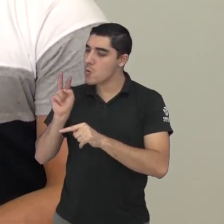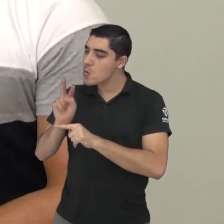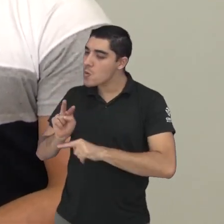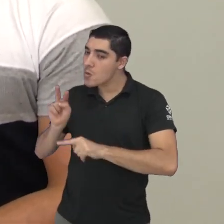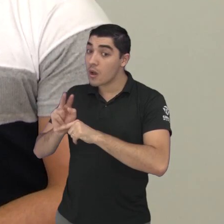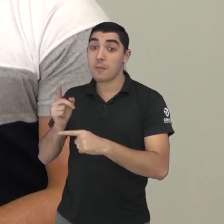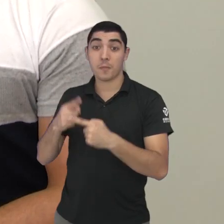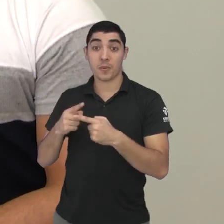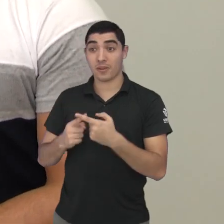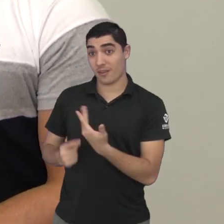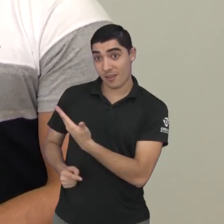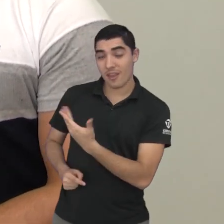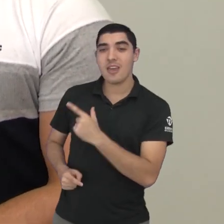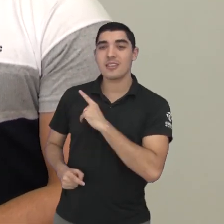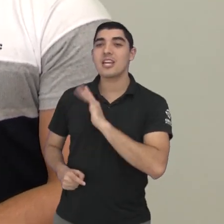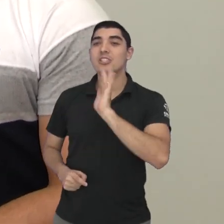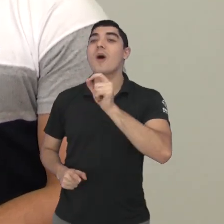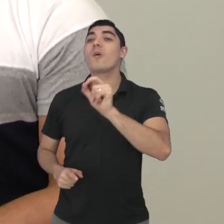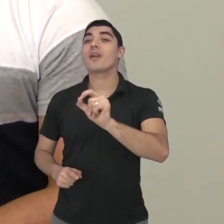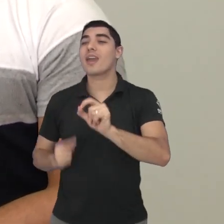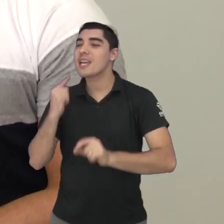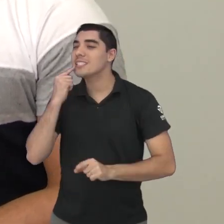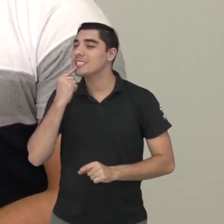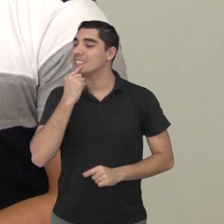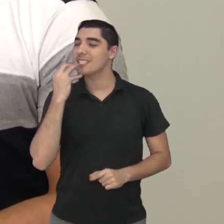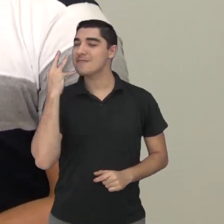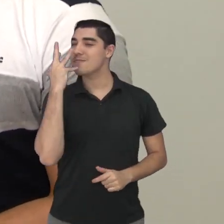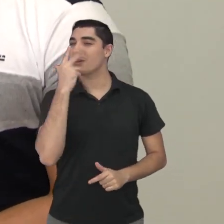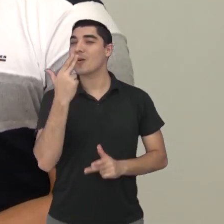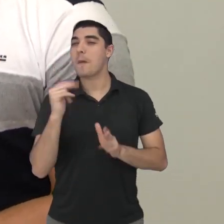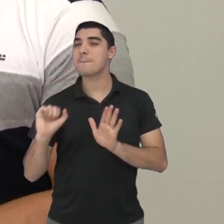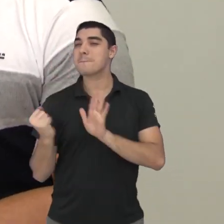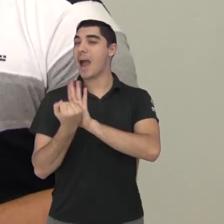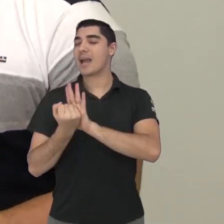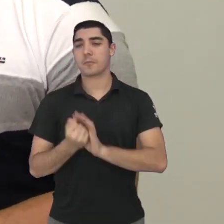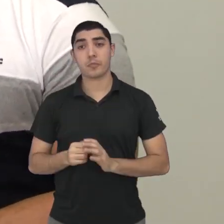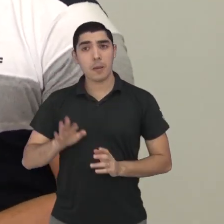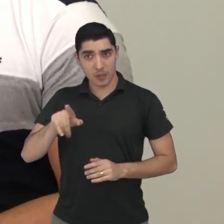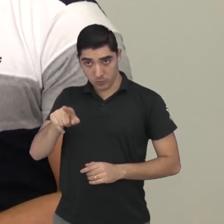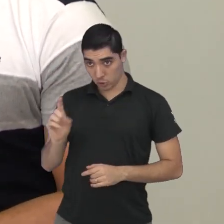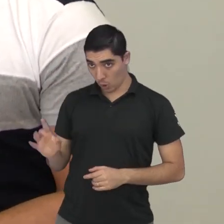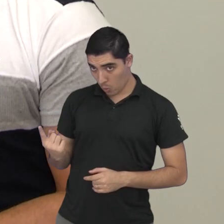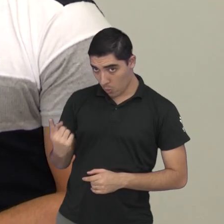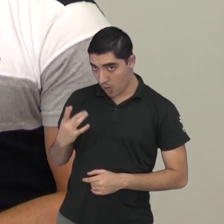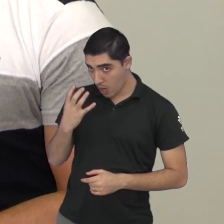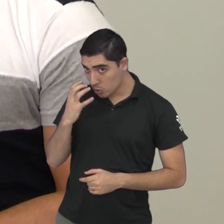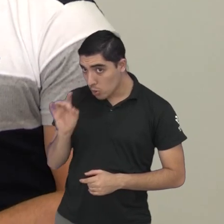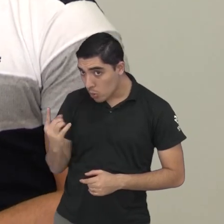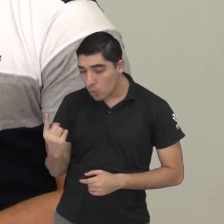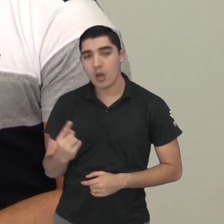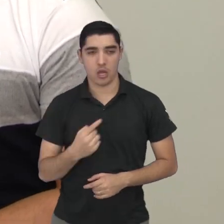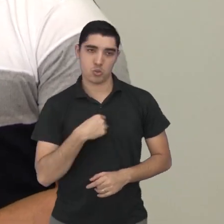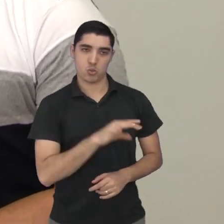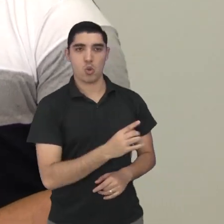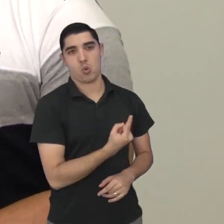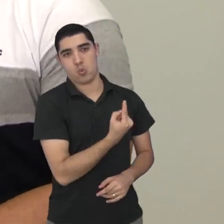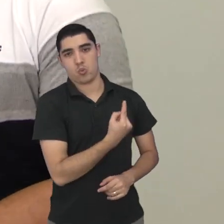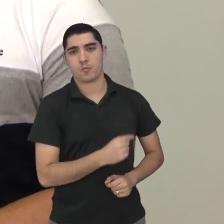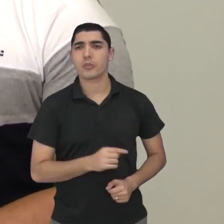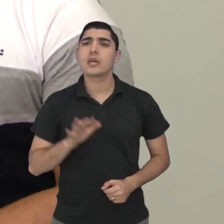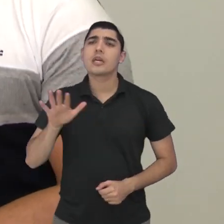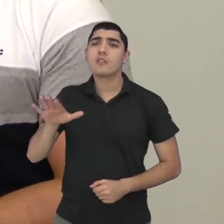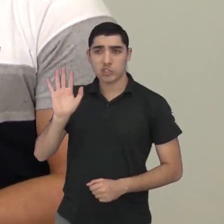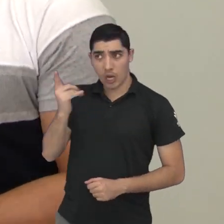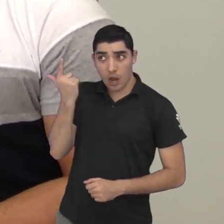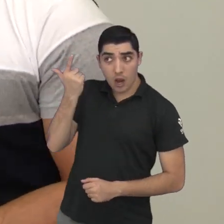ele tem agora uma marca registrada que são os dentinhos. Mas, você hoje tem só o Cafuné, não tem outro cachorro na sua casa? Só tem o Cafuné. E você já